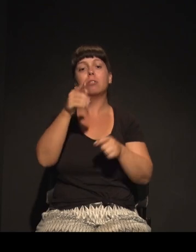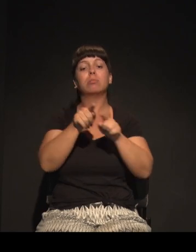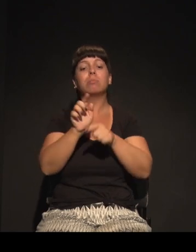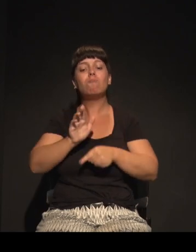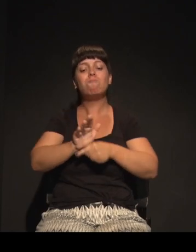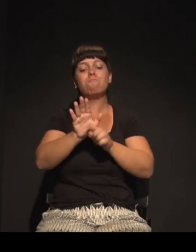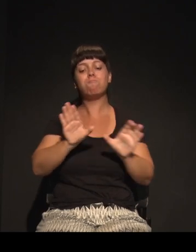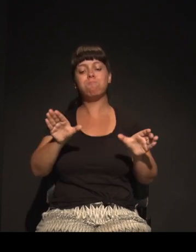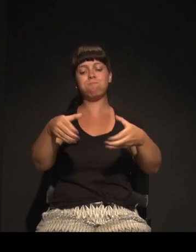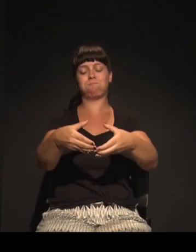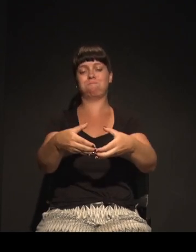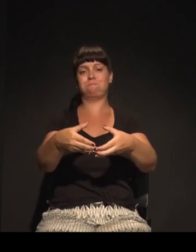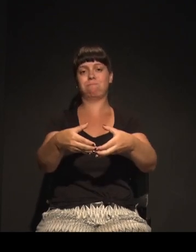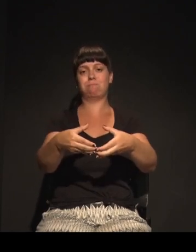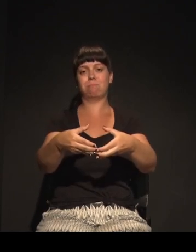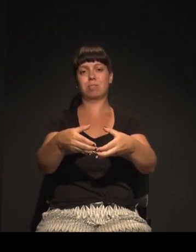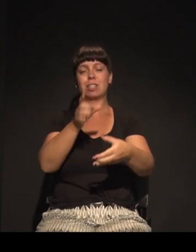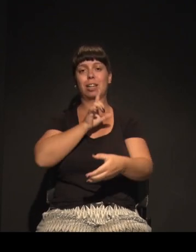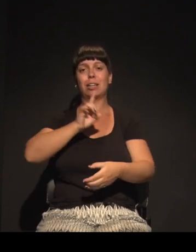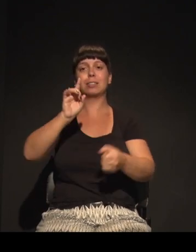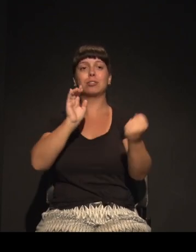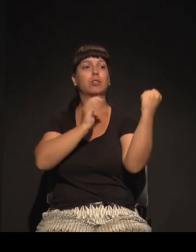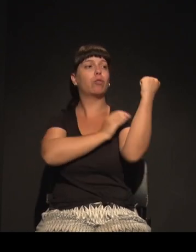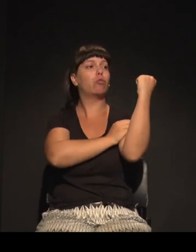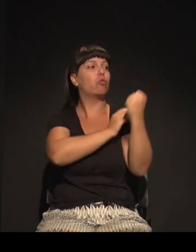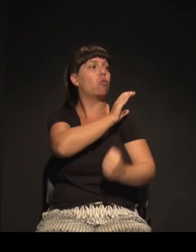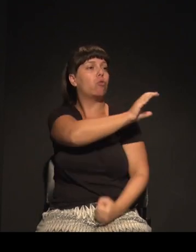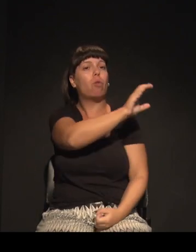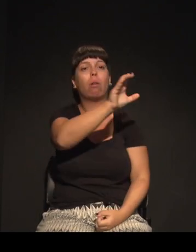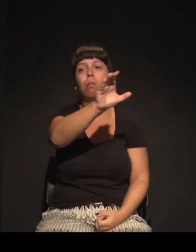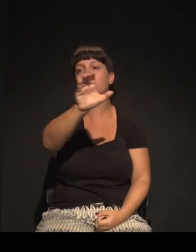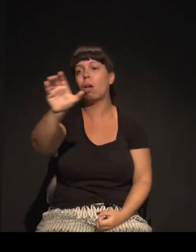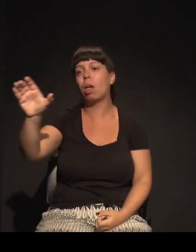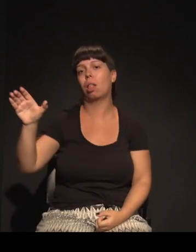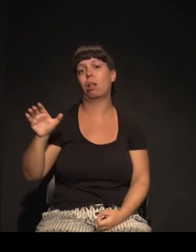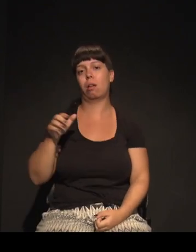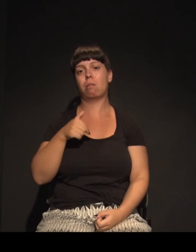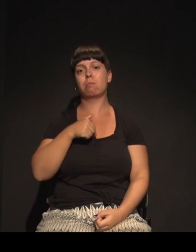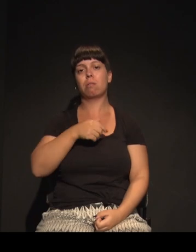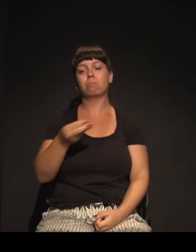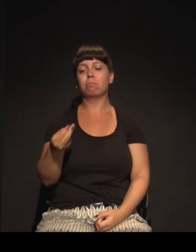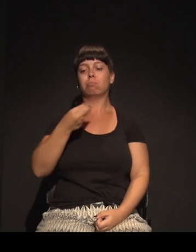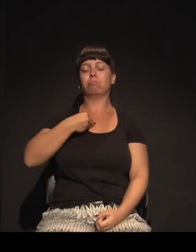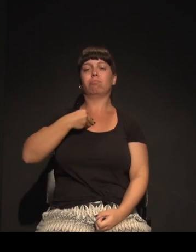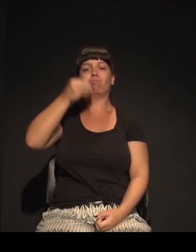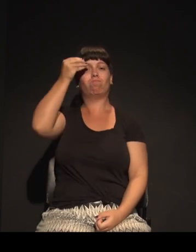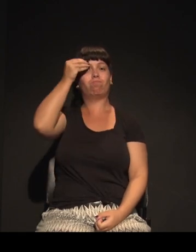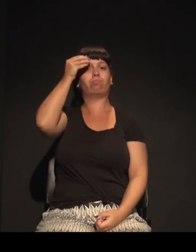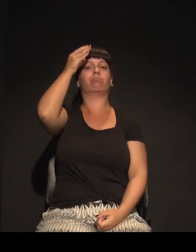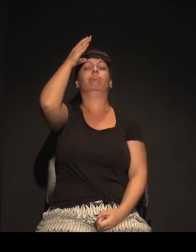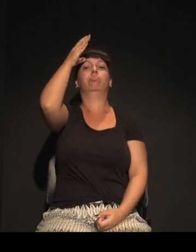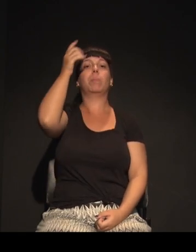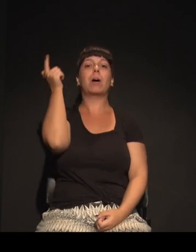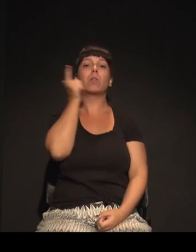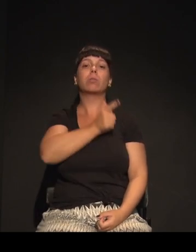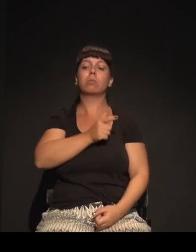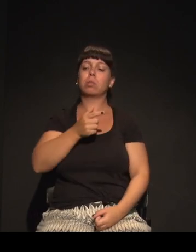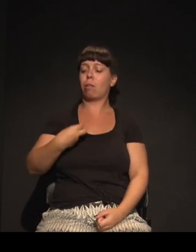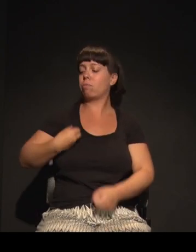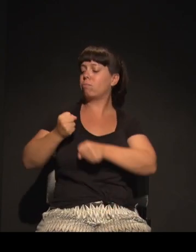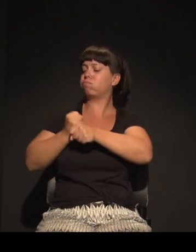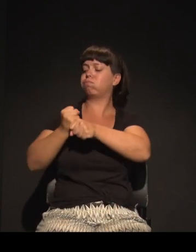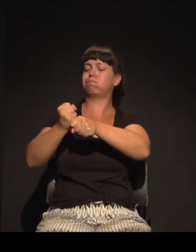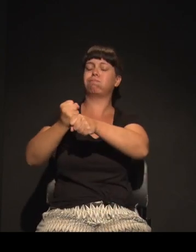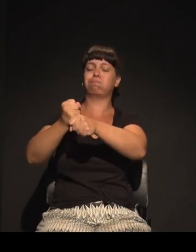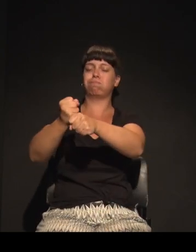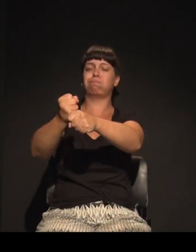que deus fortaleça cada um de nós pela pra nossa sabedoria para que possamos viver muitos e muitos anos ainda